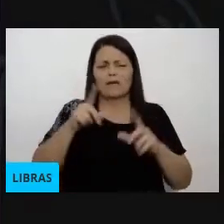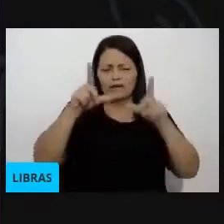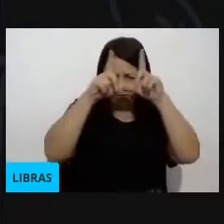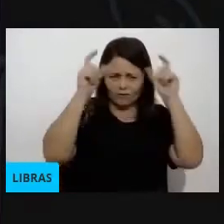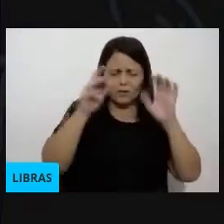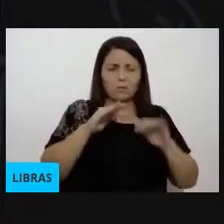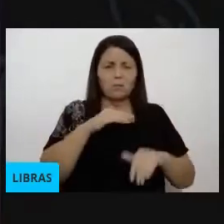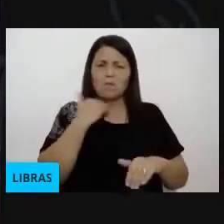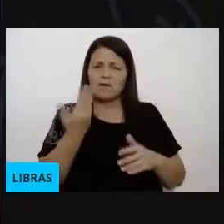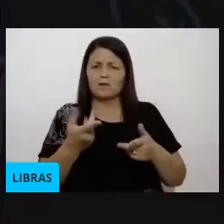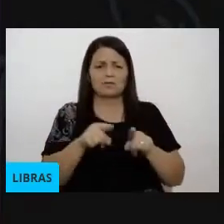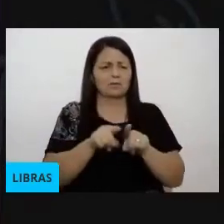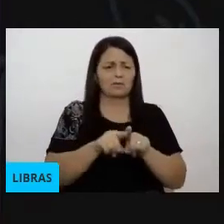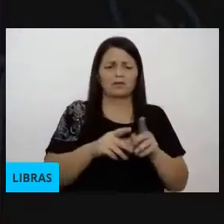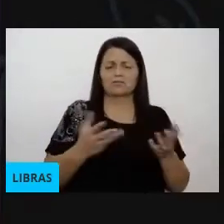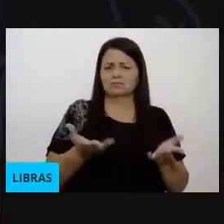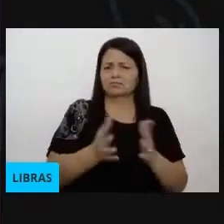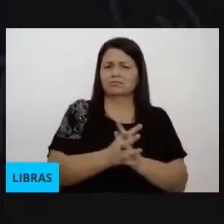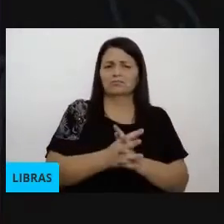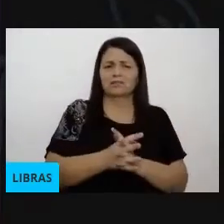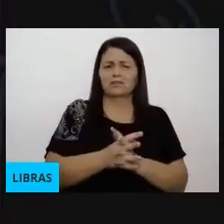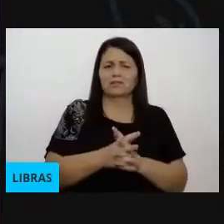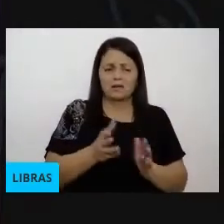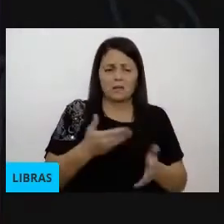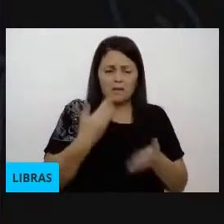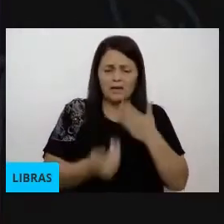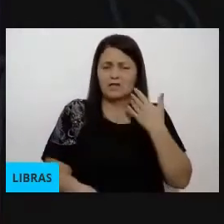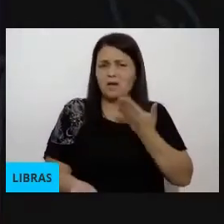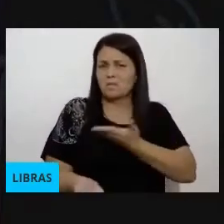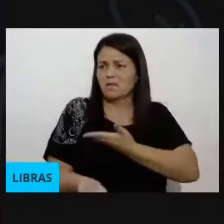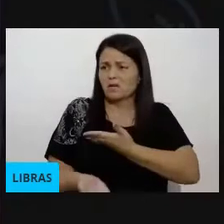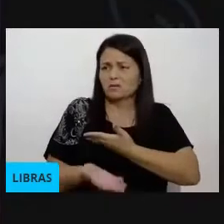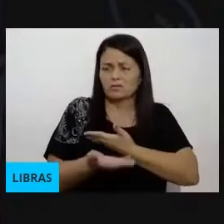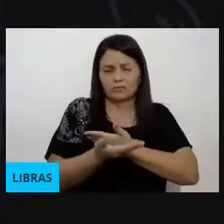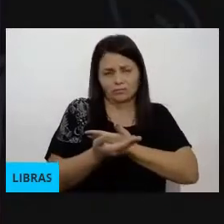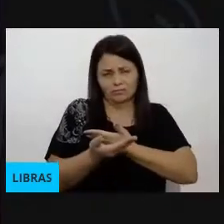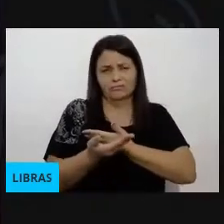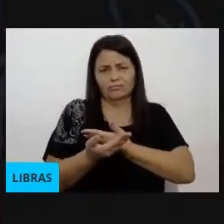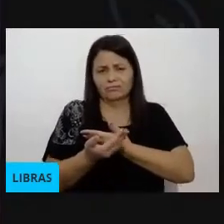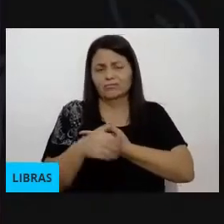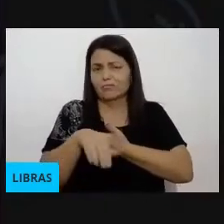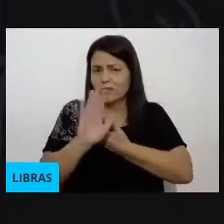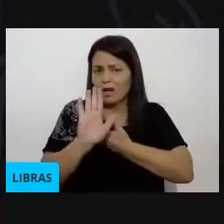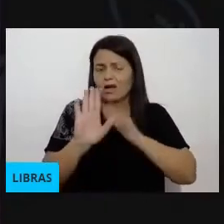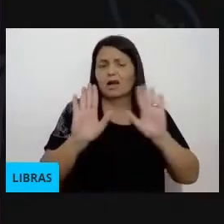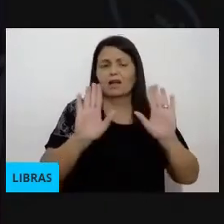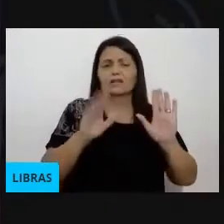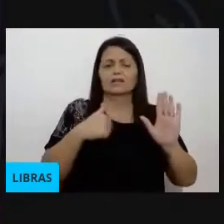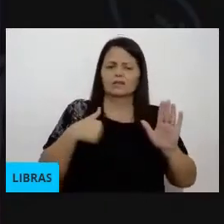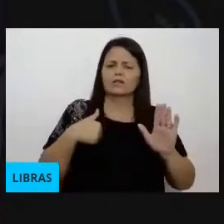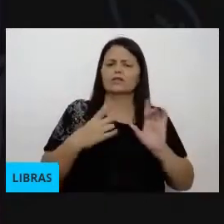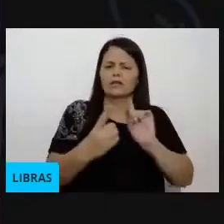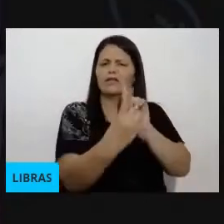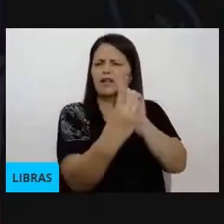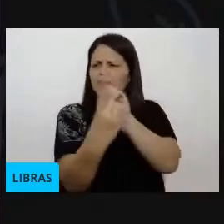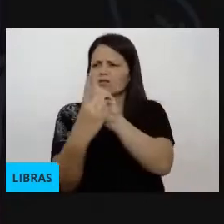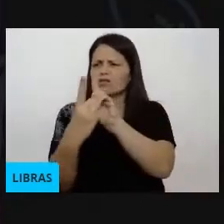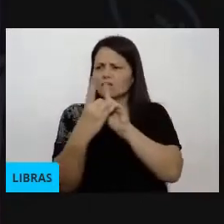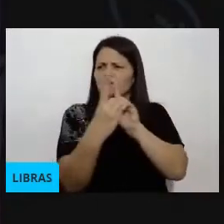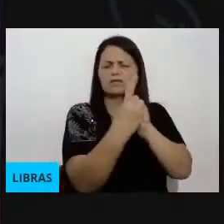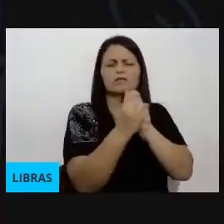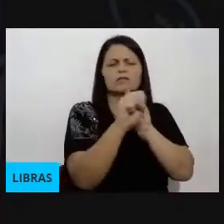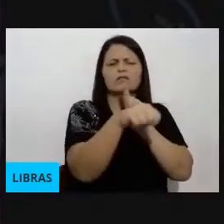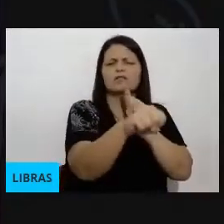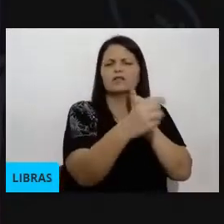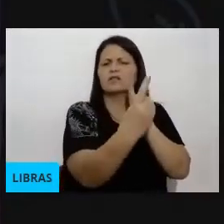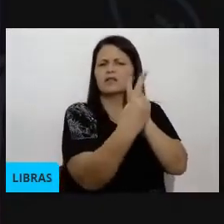morreram infinidade, perdi colegas também, né? Mas a gente continua atendendo. Eu acho que os